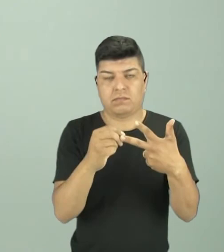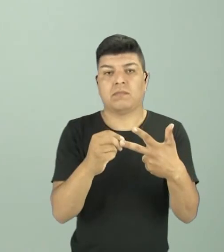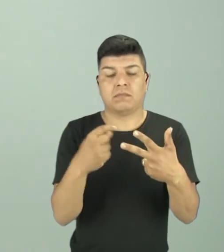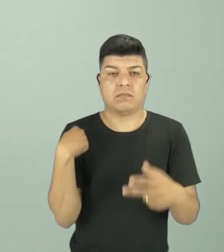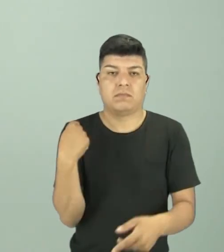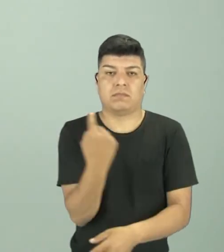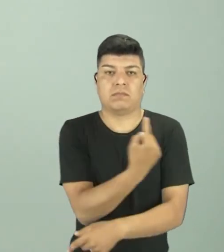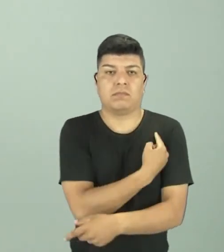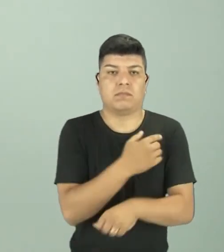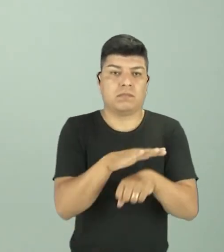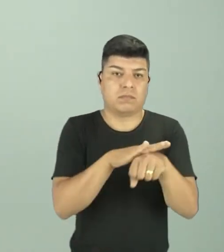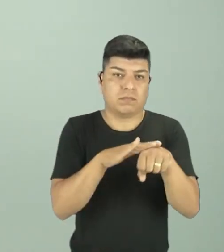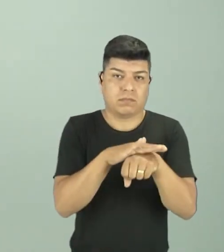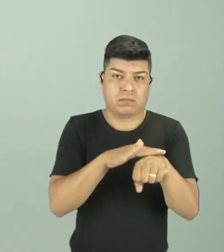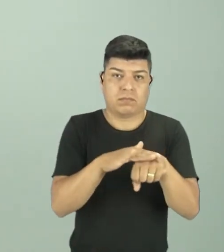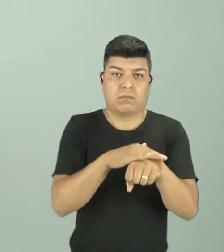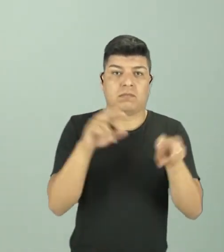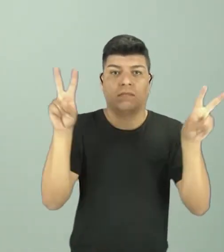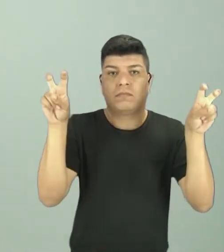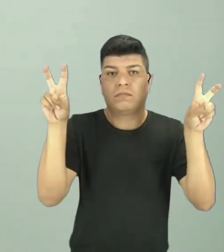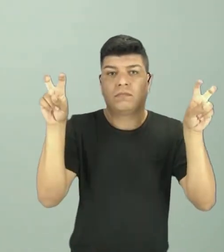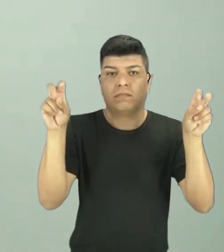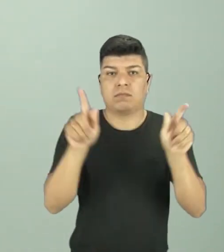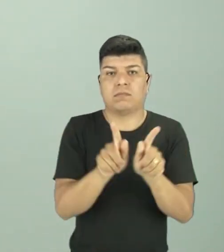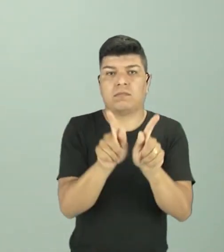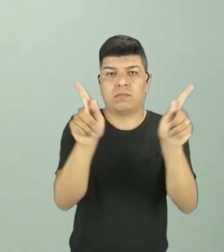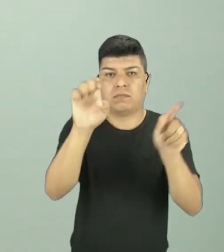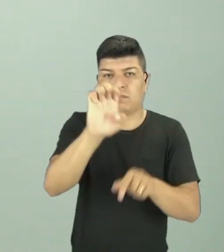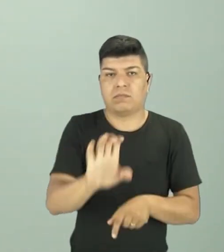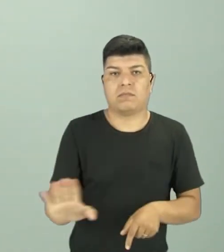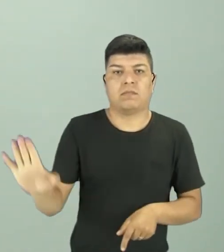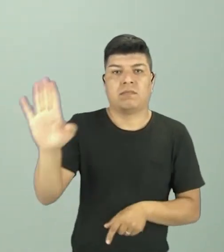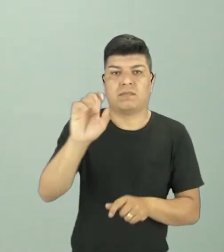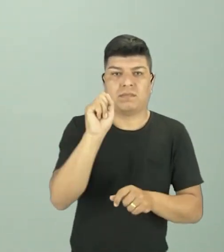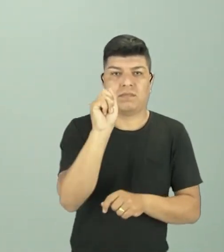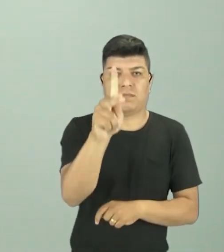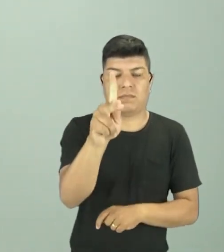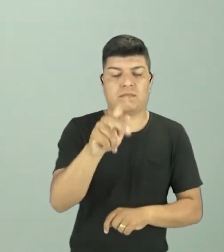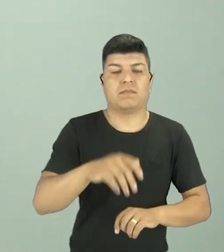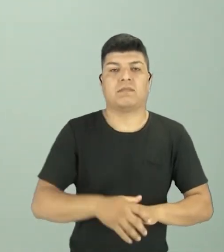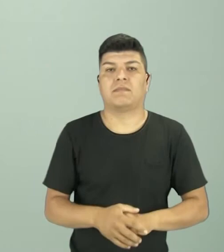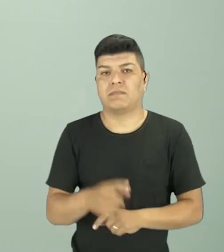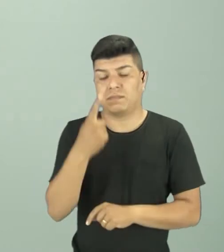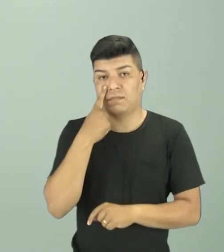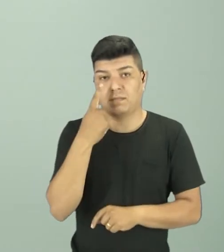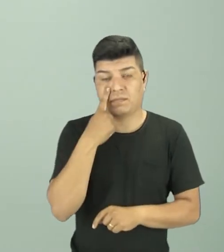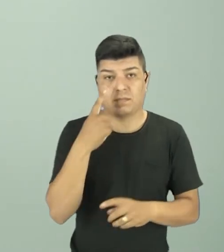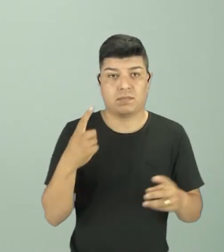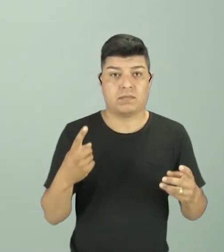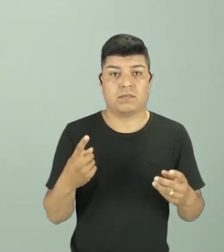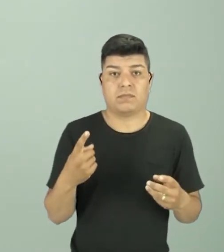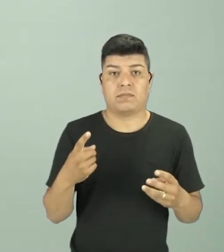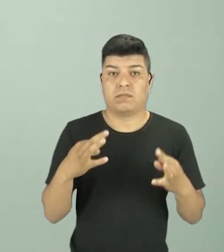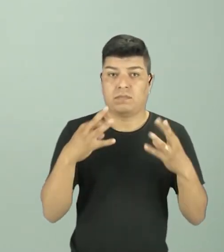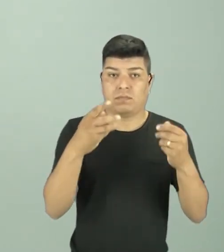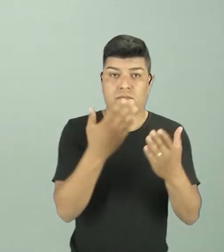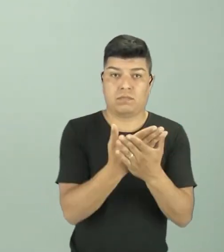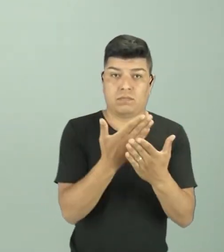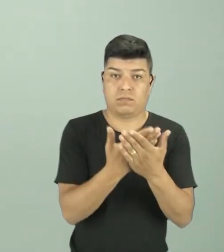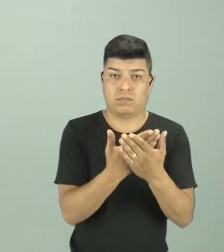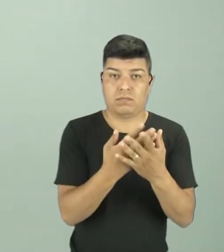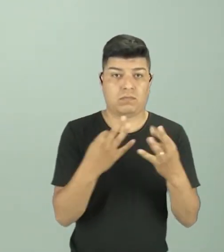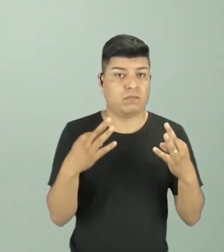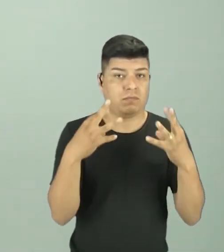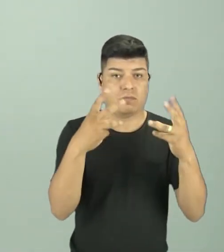nós discutirmos com o tema das vanguardas europeias, tá certo? Então se liga que toda essa aula